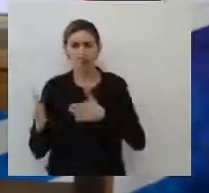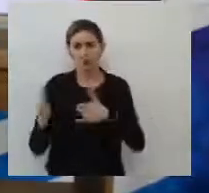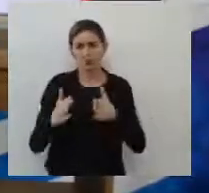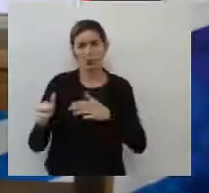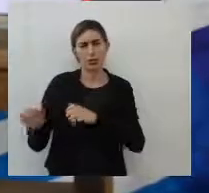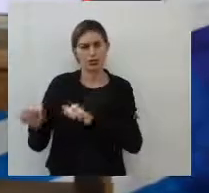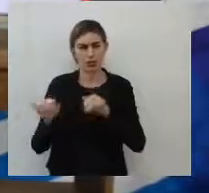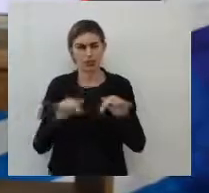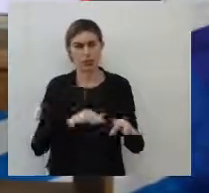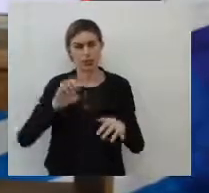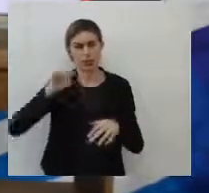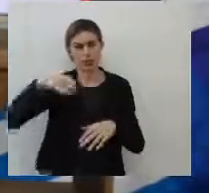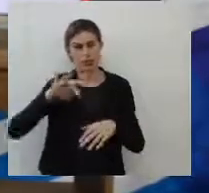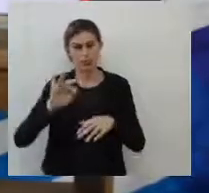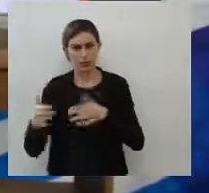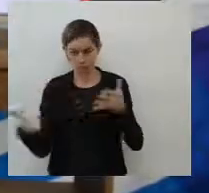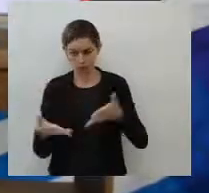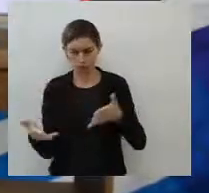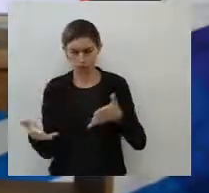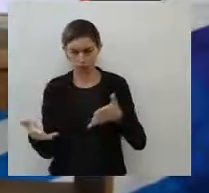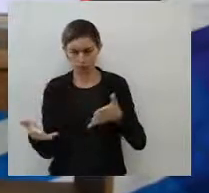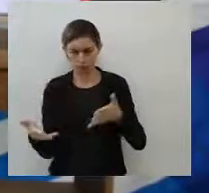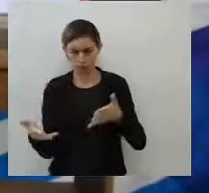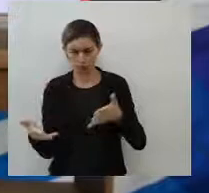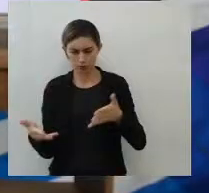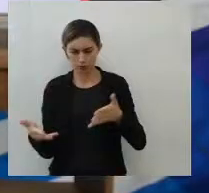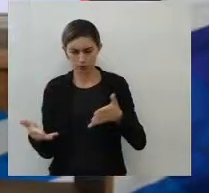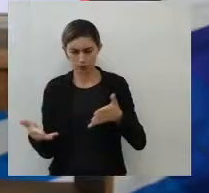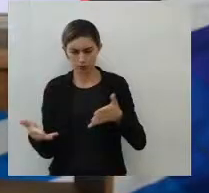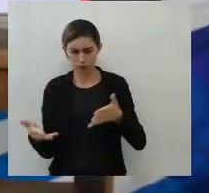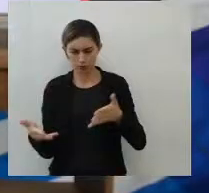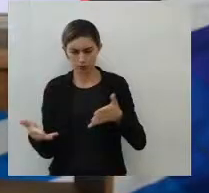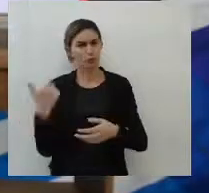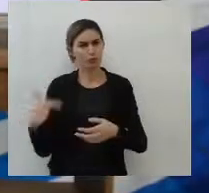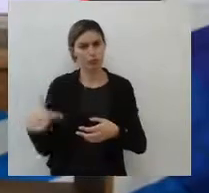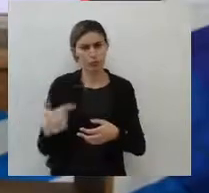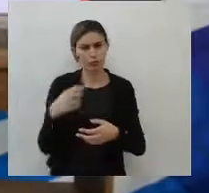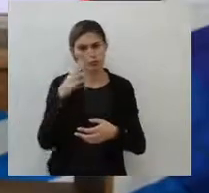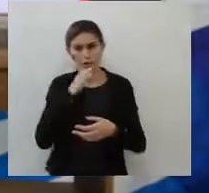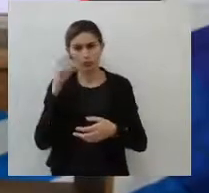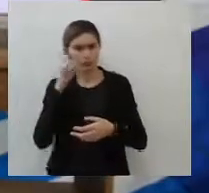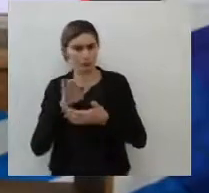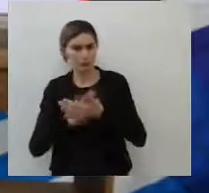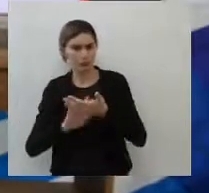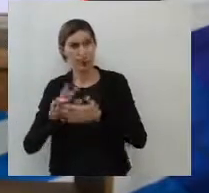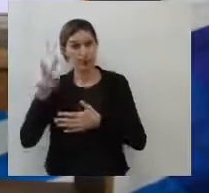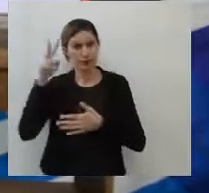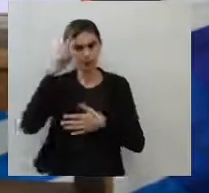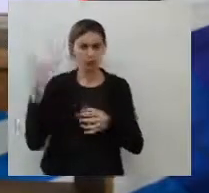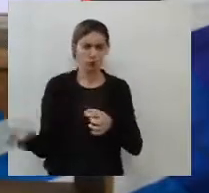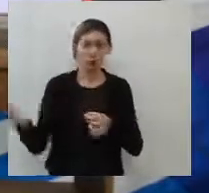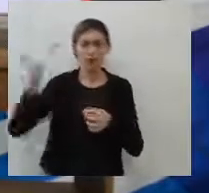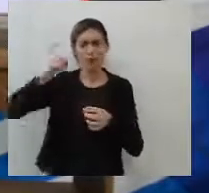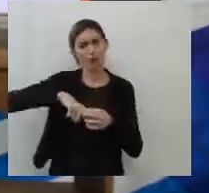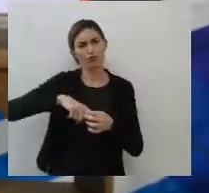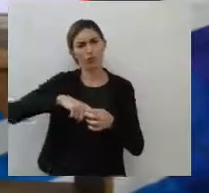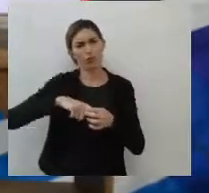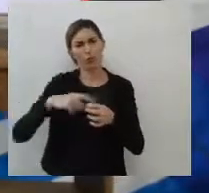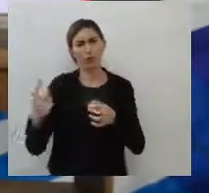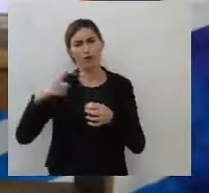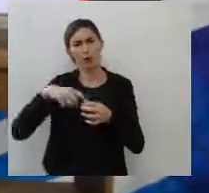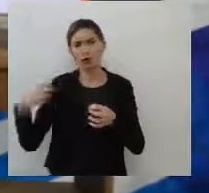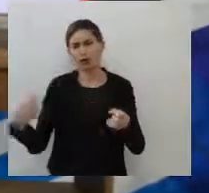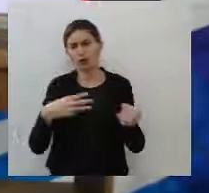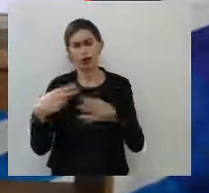a Semana Santa. Na quinta, sexta não vai ter, nem sábado, nem domingo. Na segunda a gente volta. Volta com